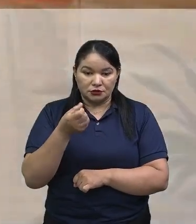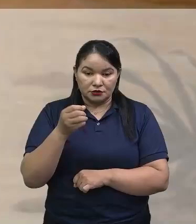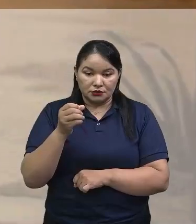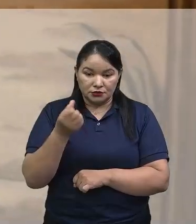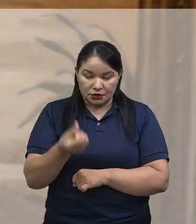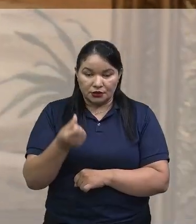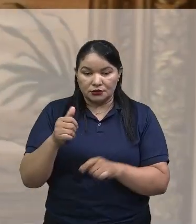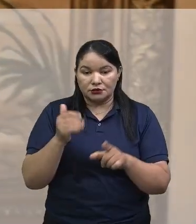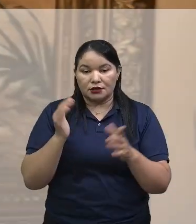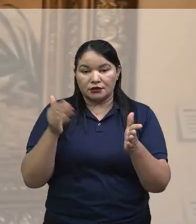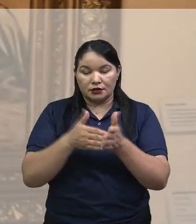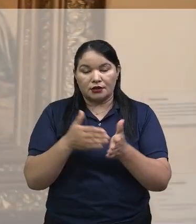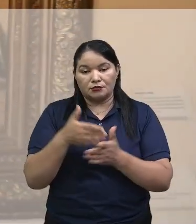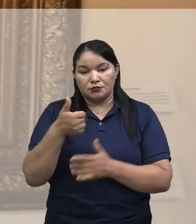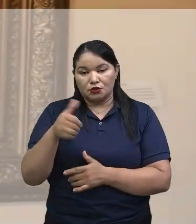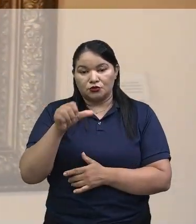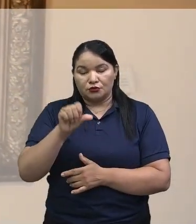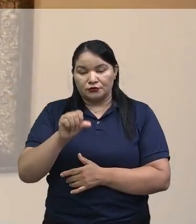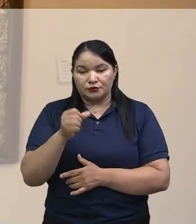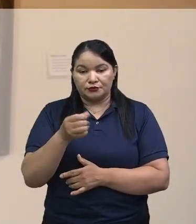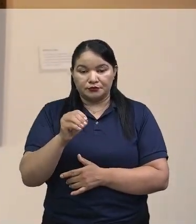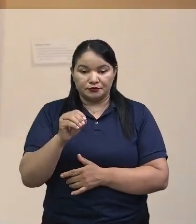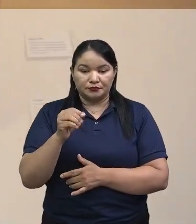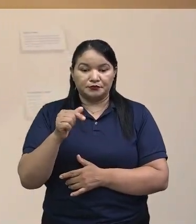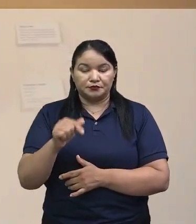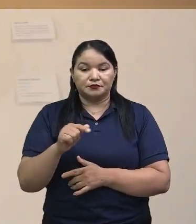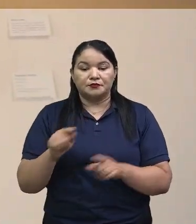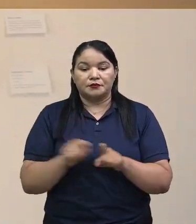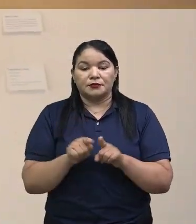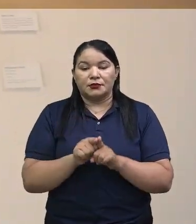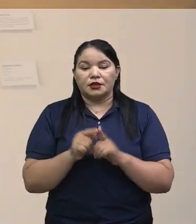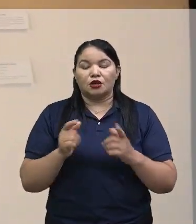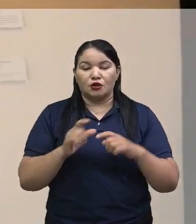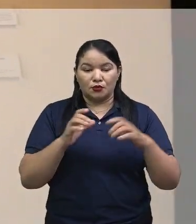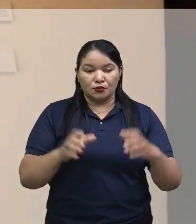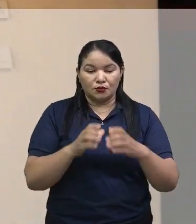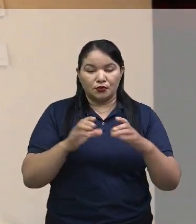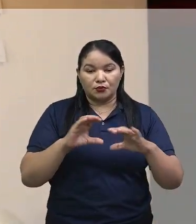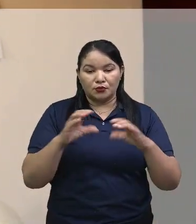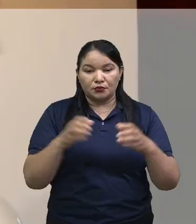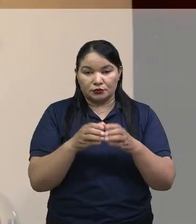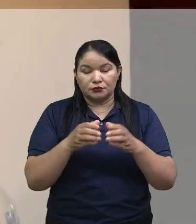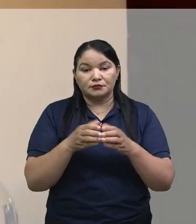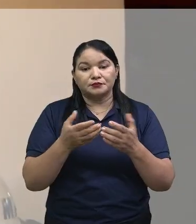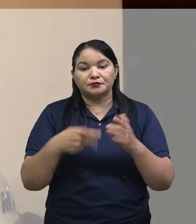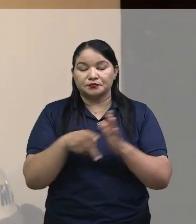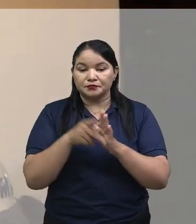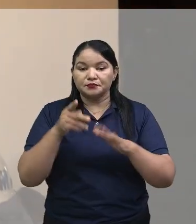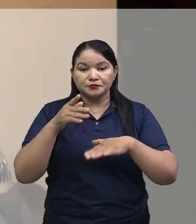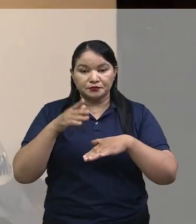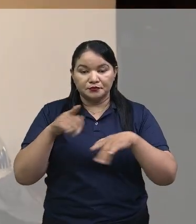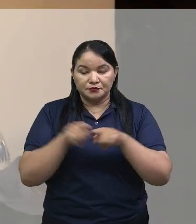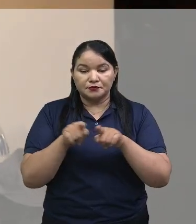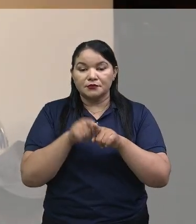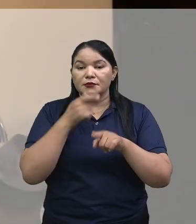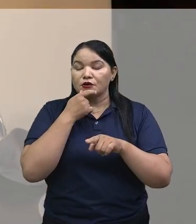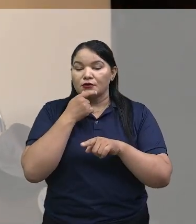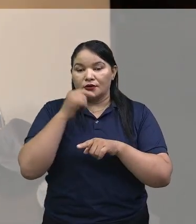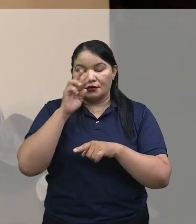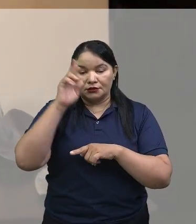1897. Esse conflito ele envolveu o Arraial dos Canudos, que era uma comunidade autônoma liderada por